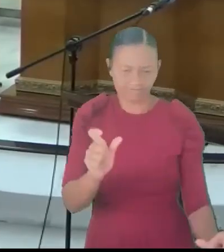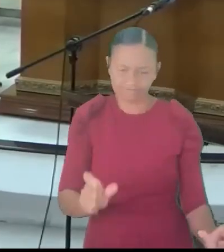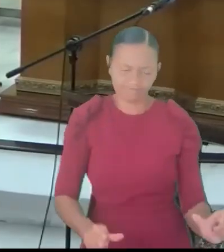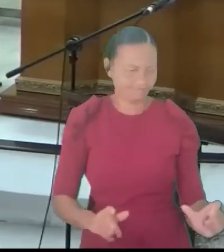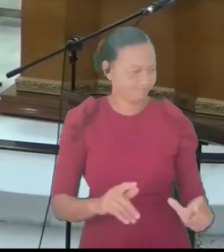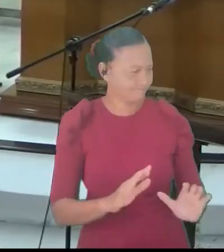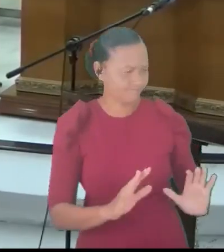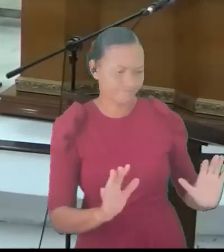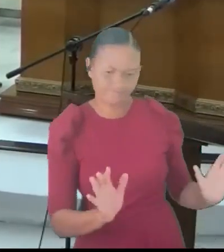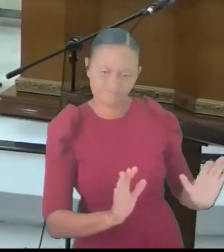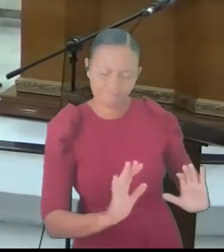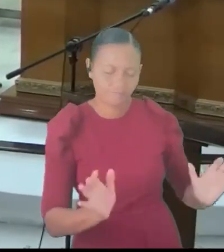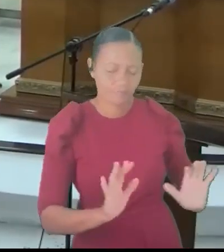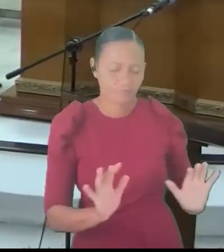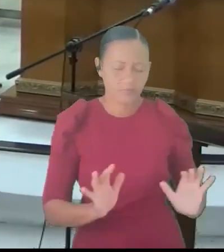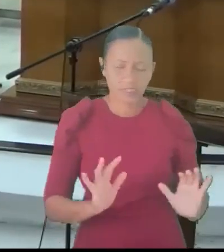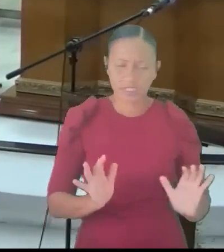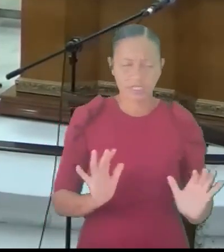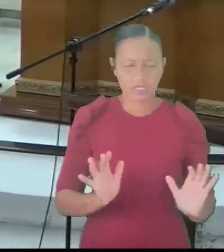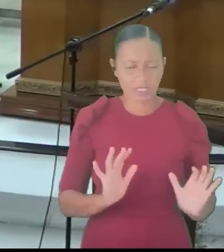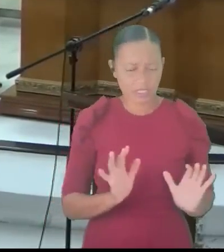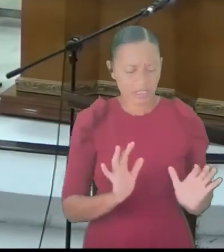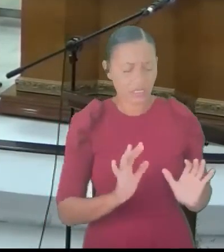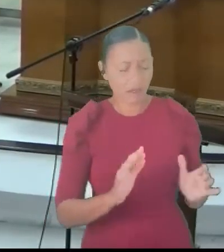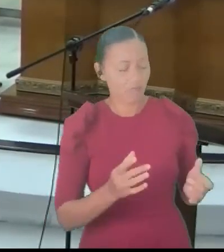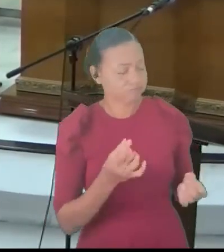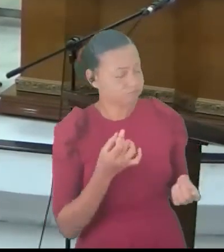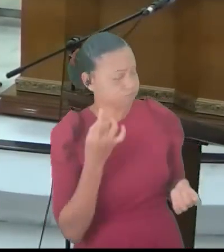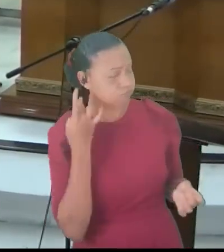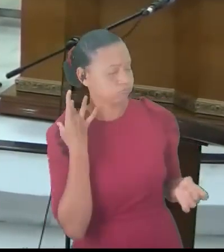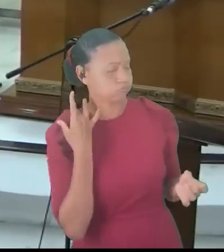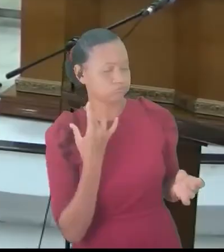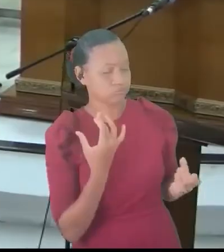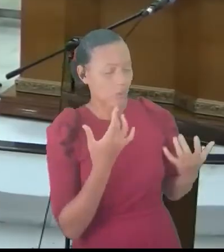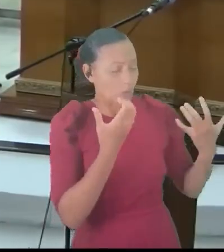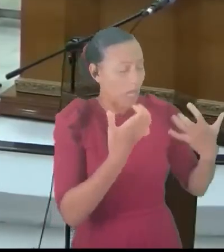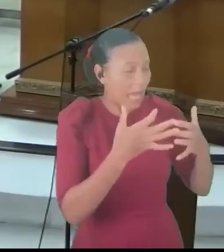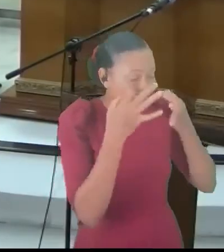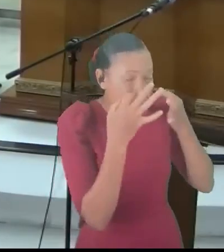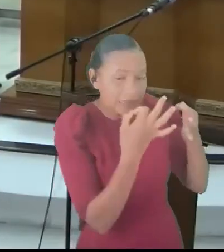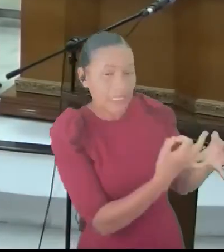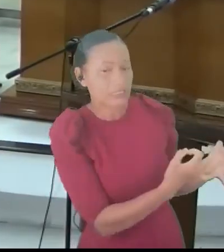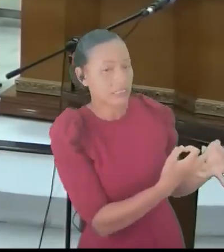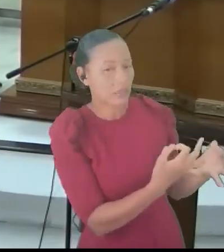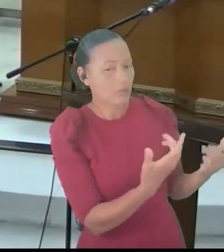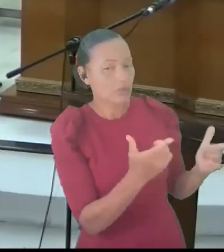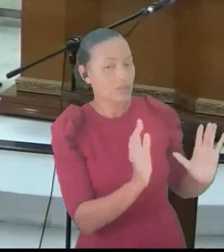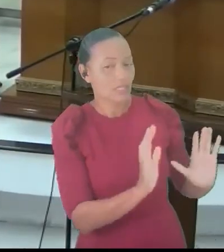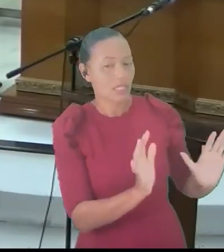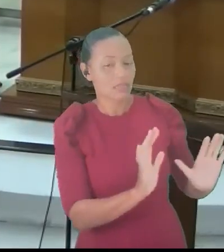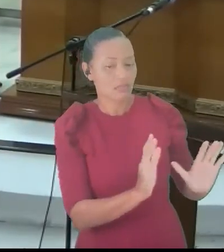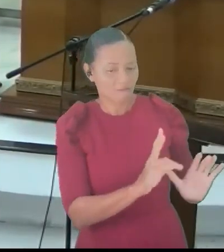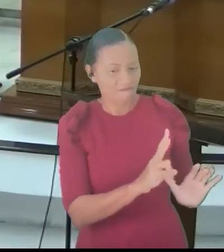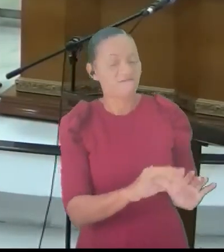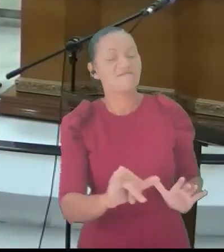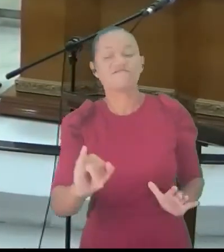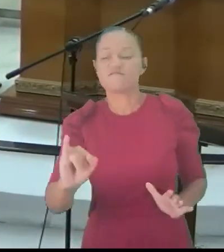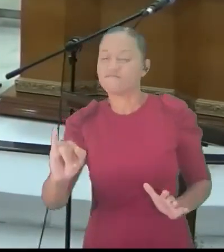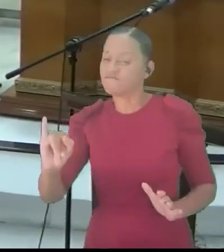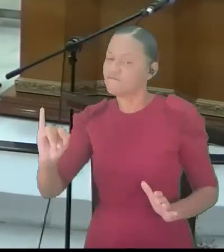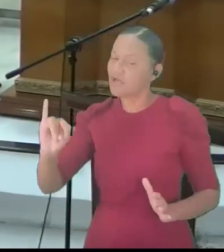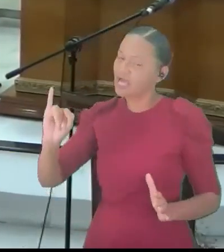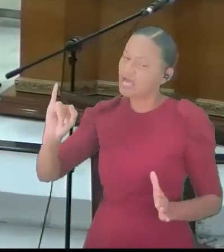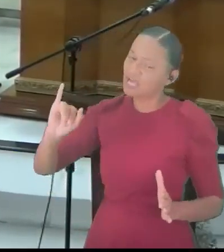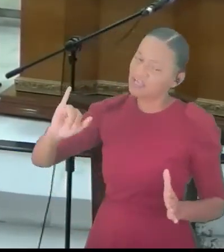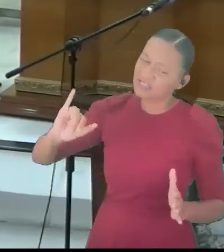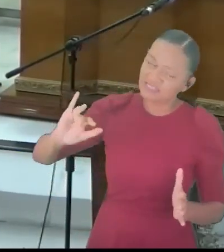não escutar esse profeta será exterminada dentre